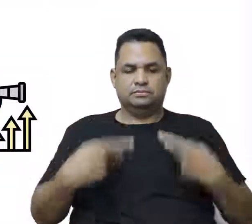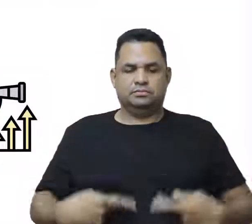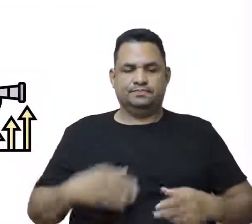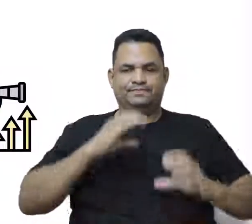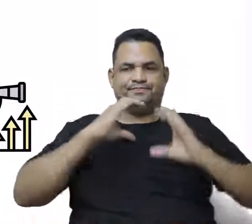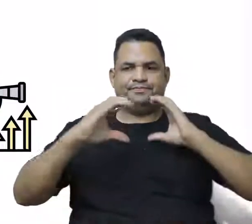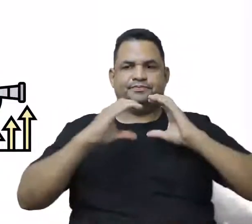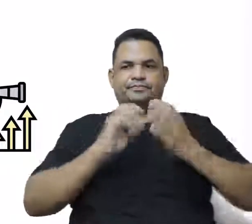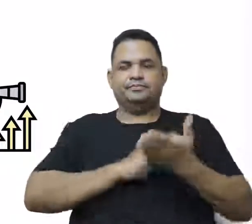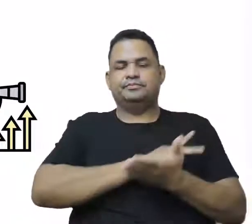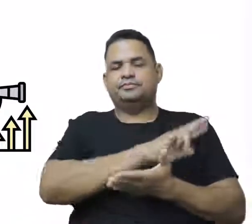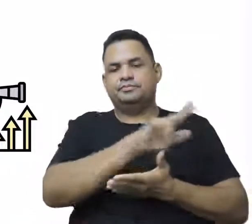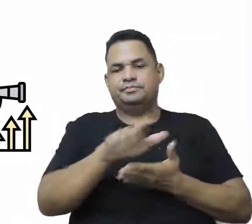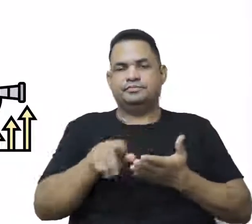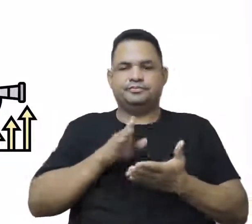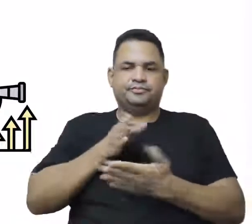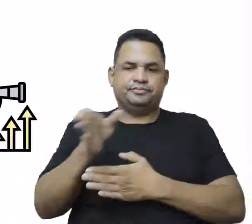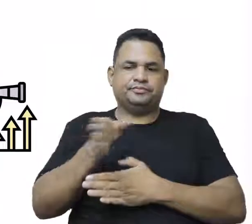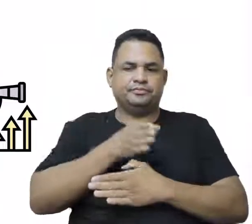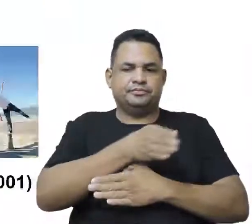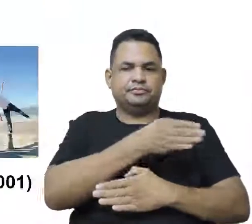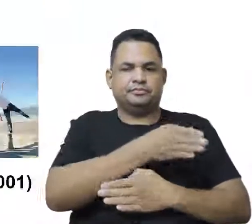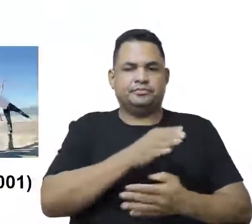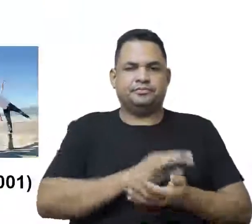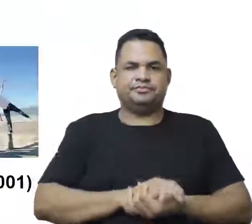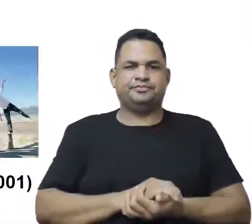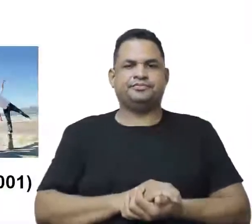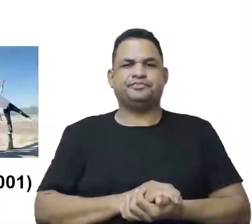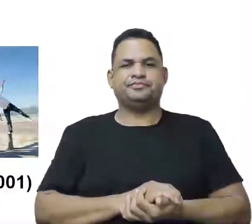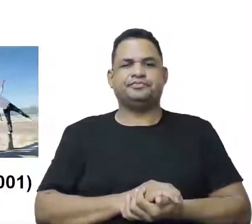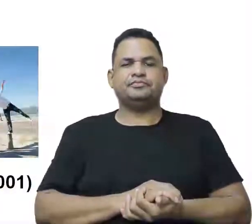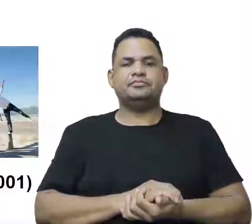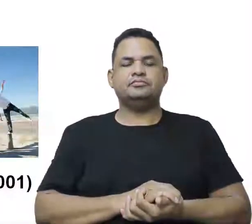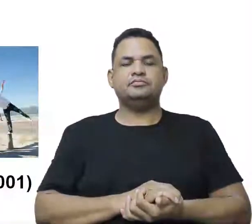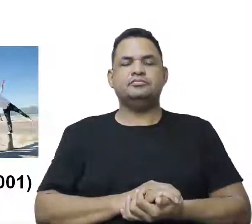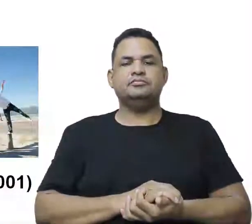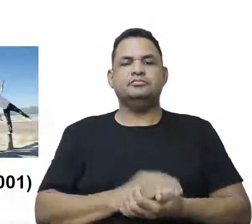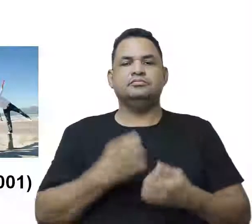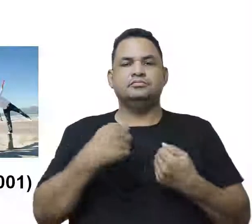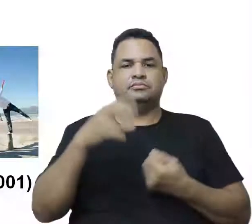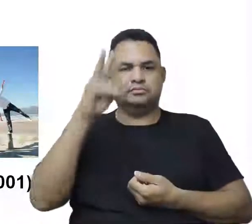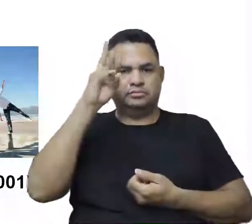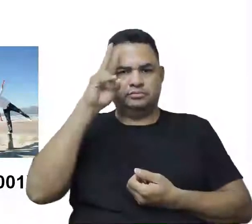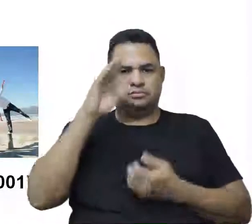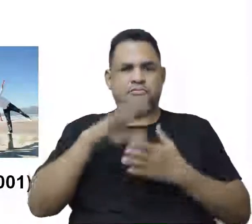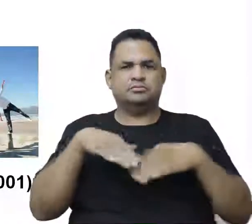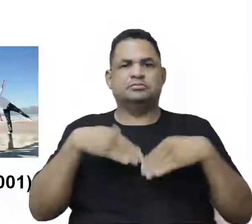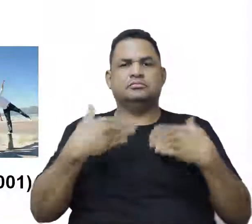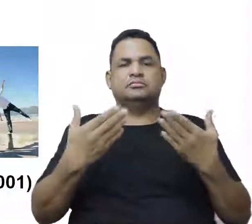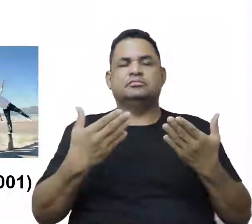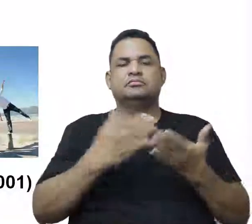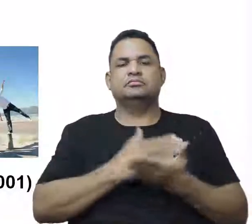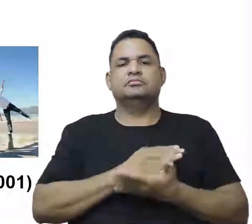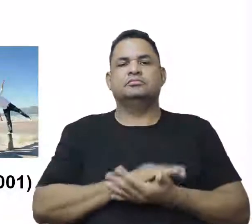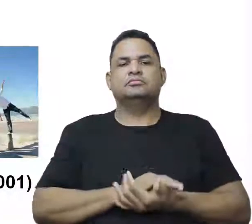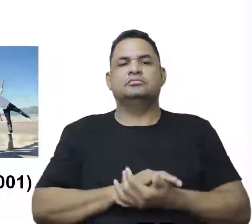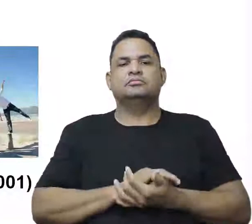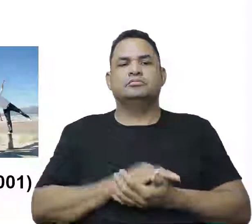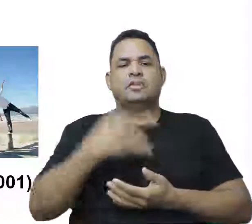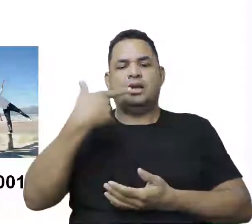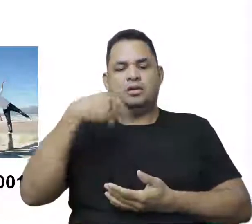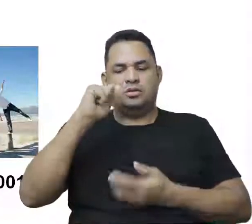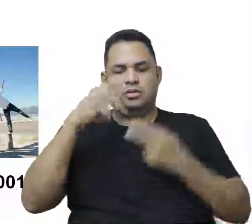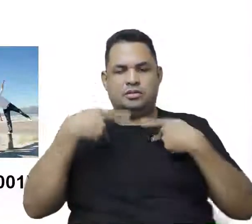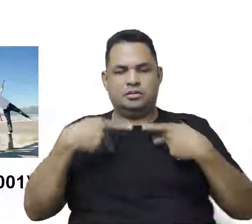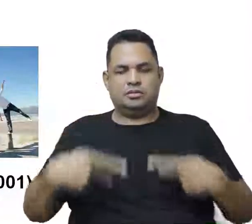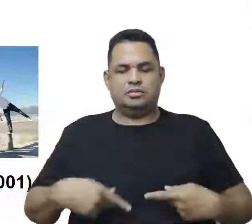comunicar sobre várias vertentes aí. O que mais que a gente precisa lembrar, né? Quando a gente fala de linguagem do